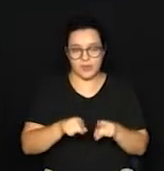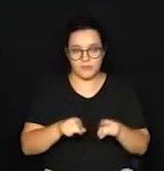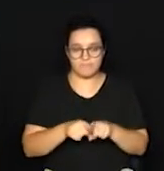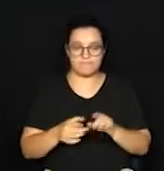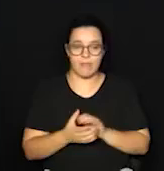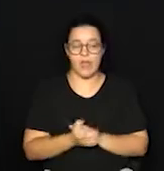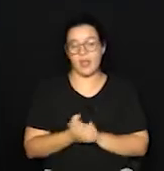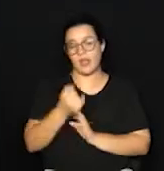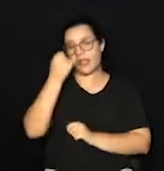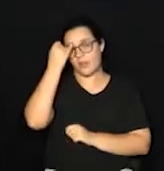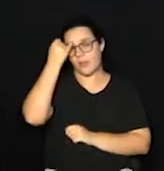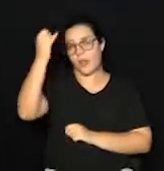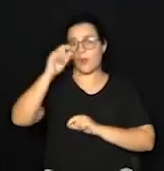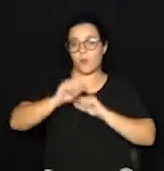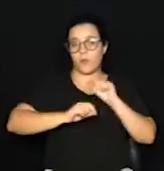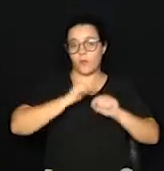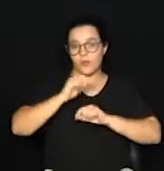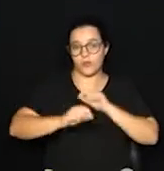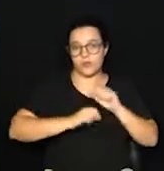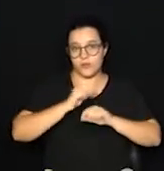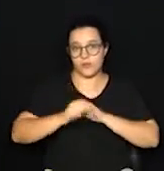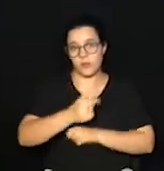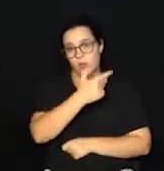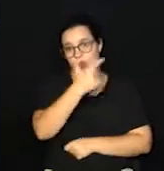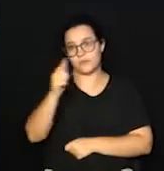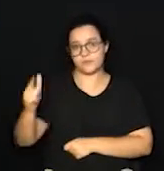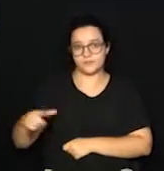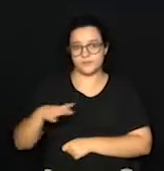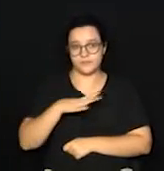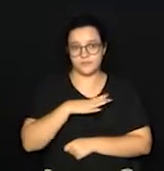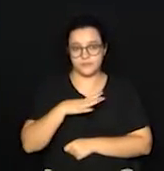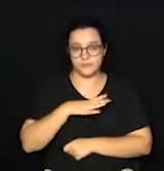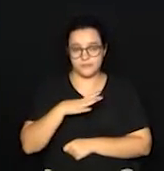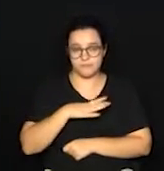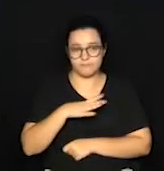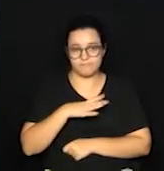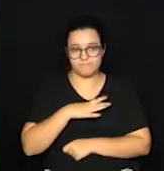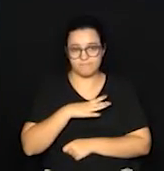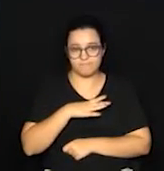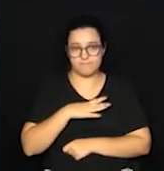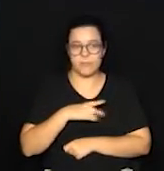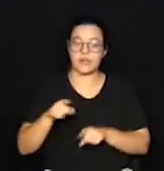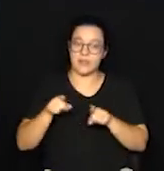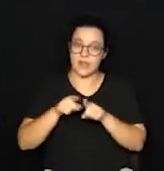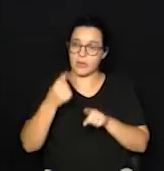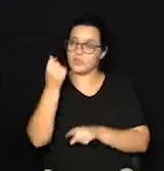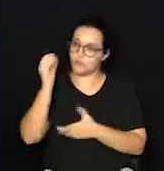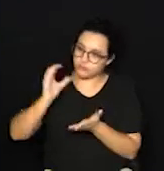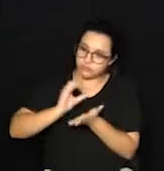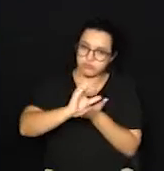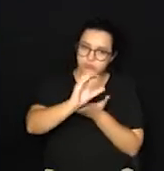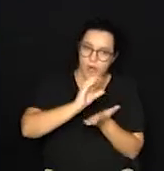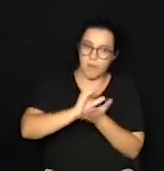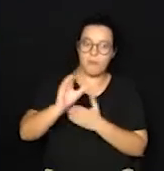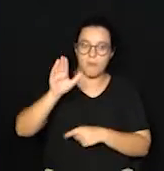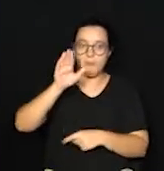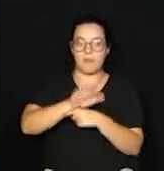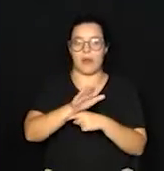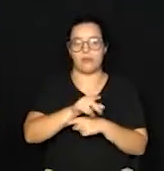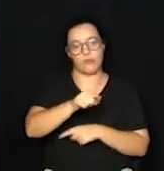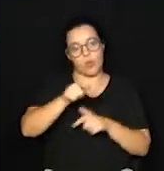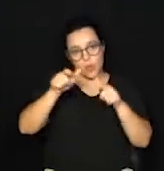a ideia é que também outros municípios enviem verbas para o funcionamento dessa nova